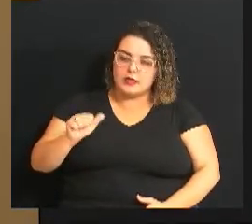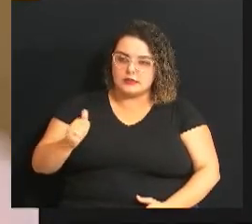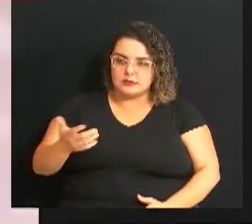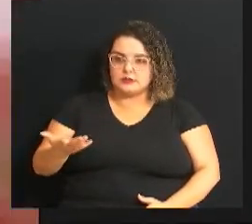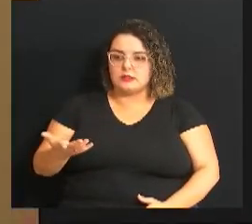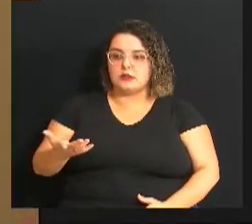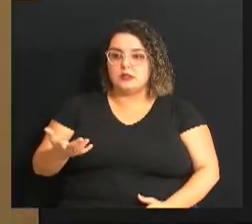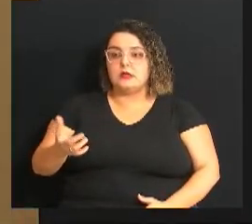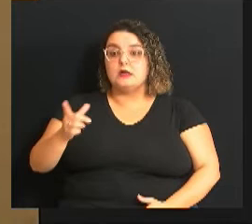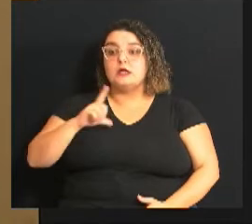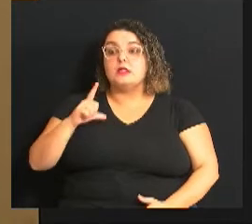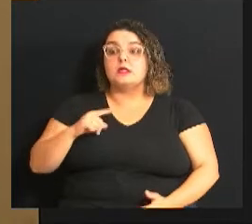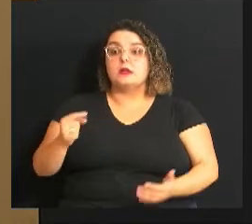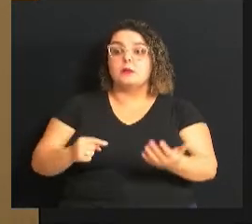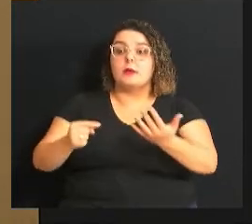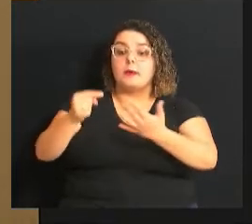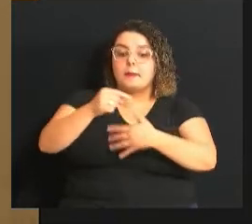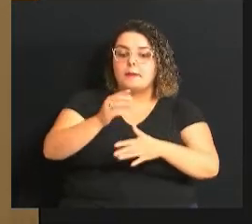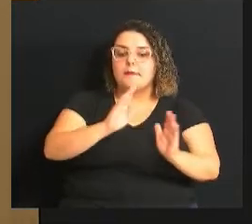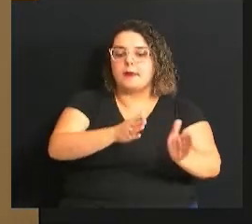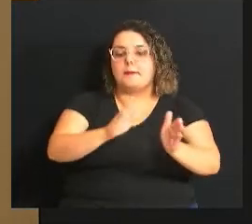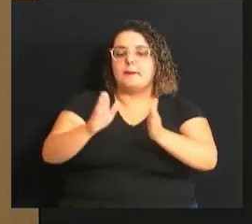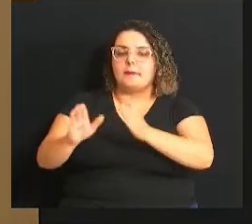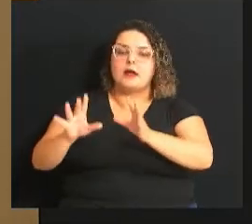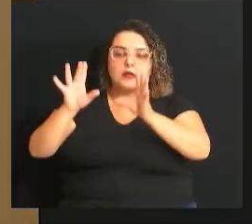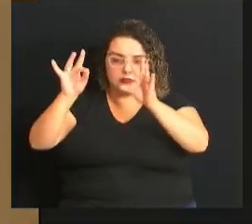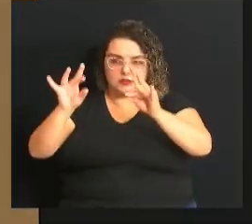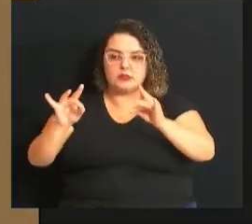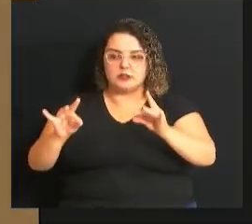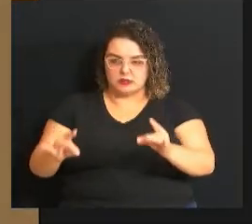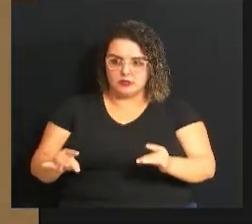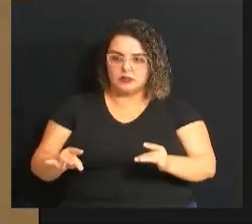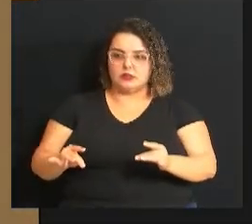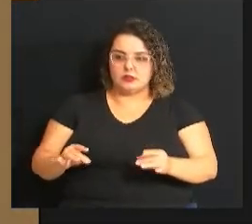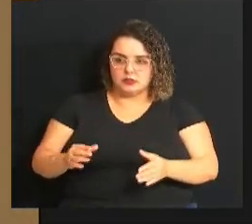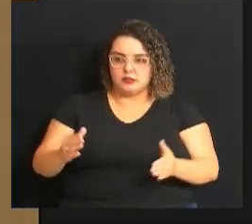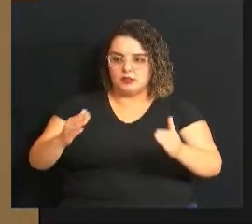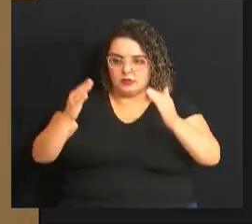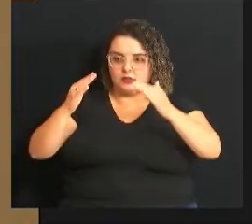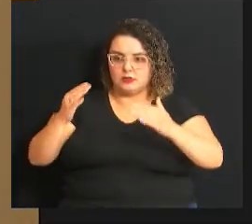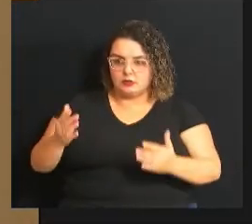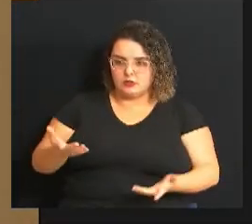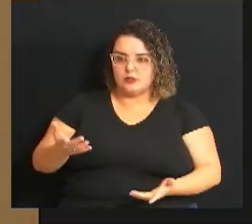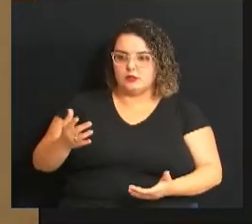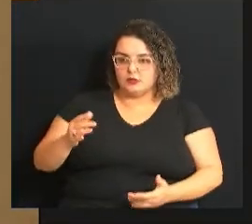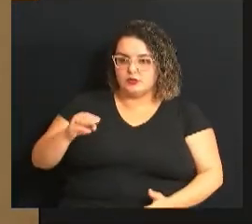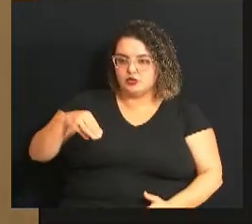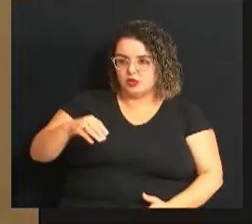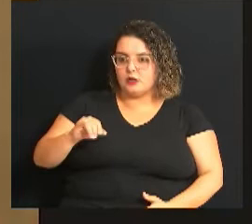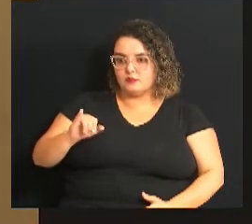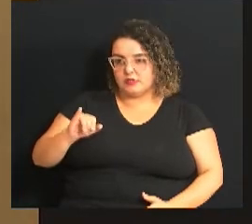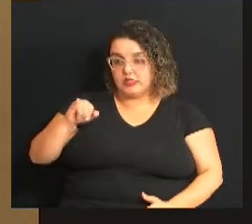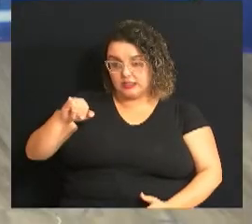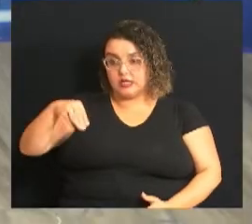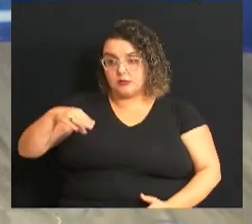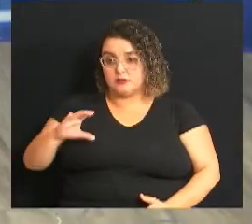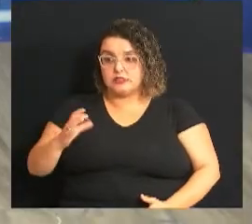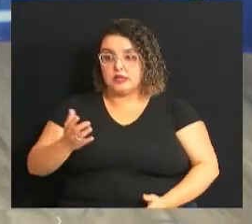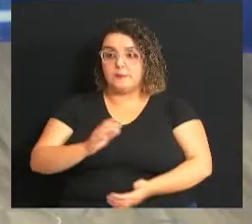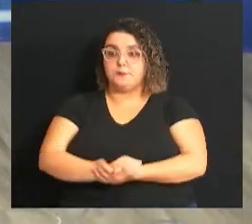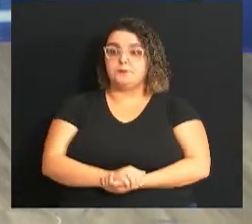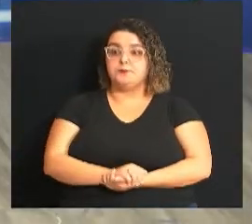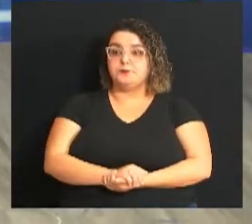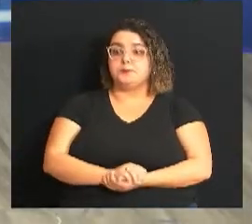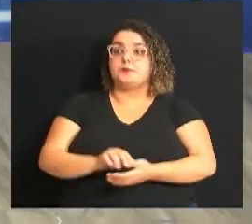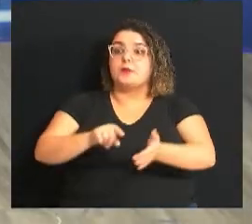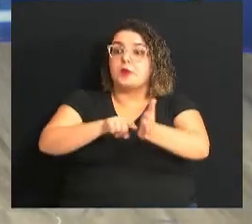Então, você tem pontos de corte bem estabelecidos na curva de crescimento, na curva de IMC. Eu dei uma pesquisada